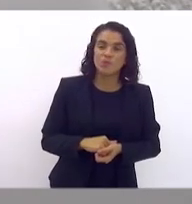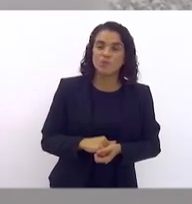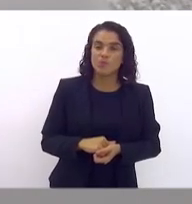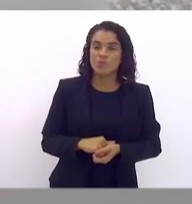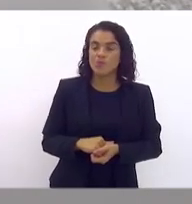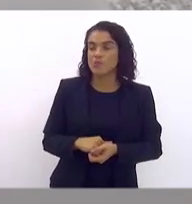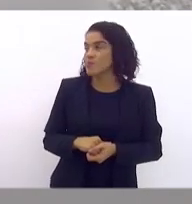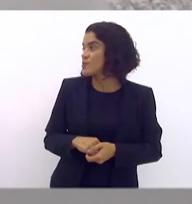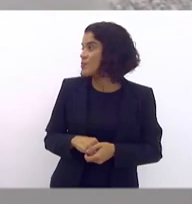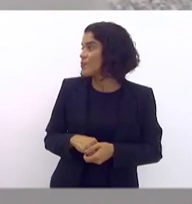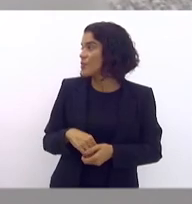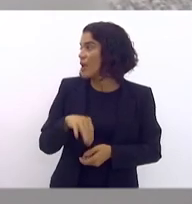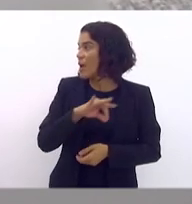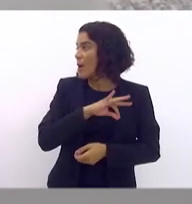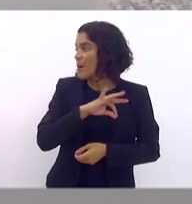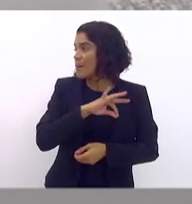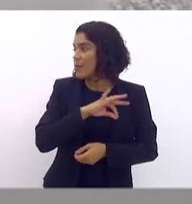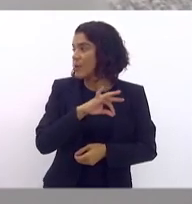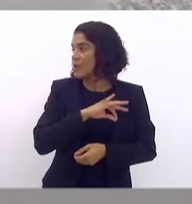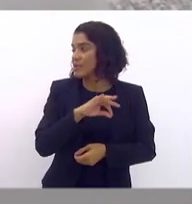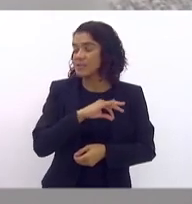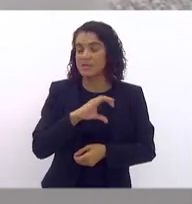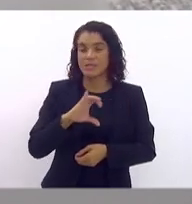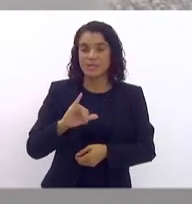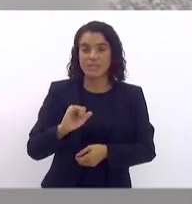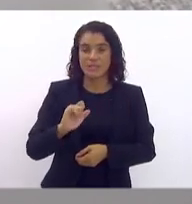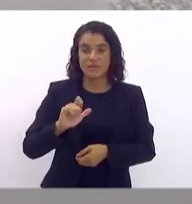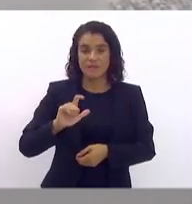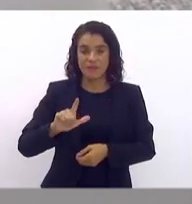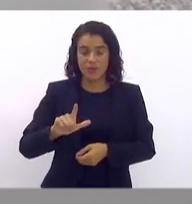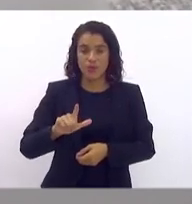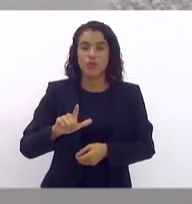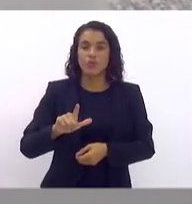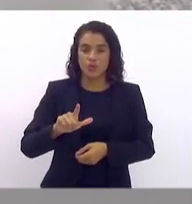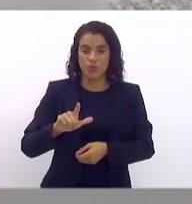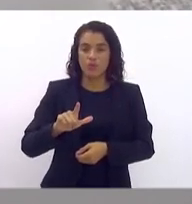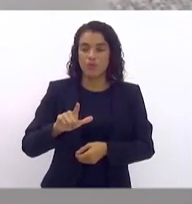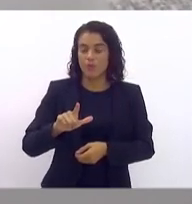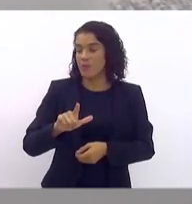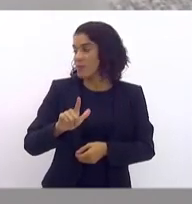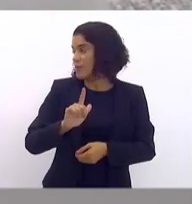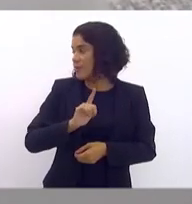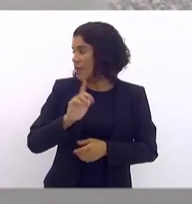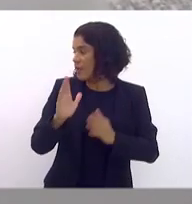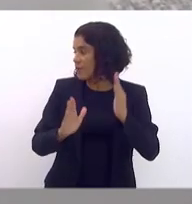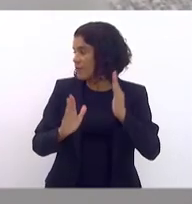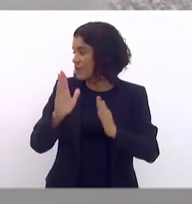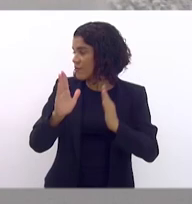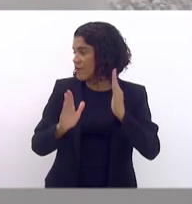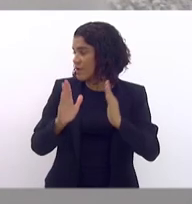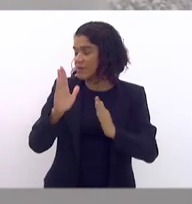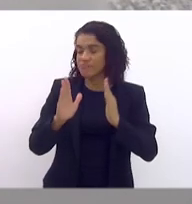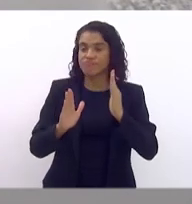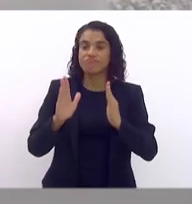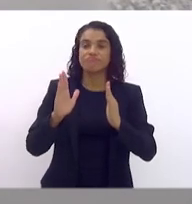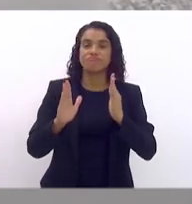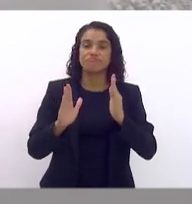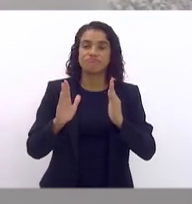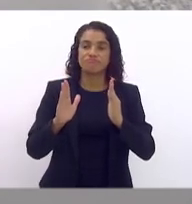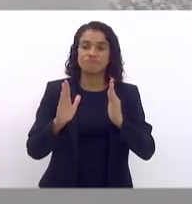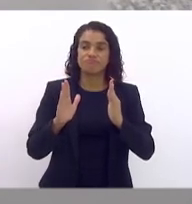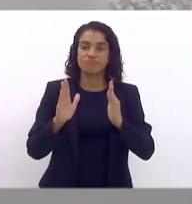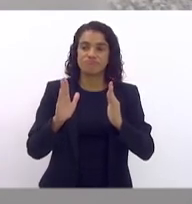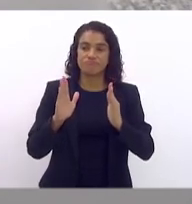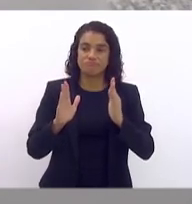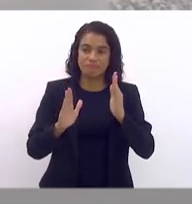a polícia civil ela está construindo um protocolo esse protocolo tá em fase de homologação final né Eu